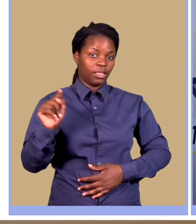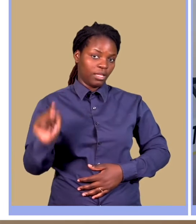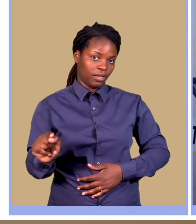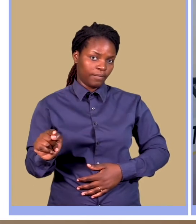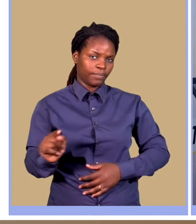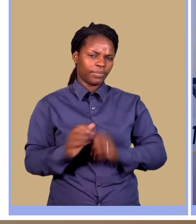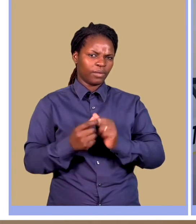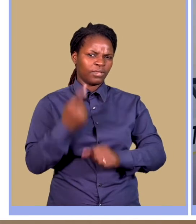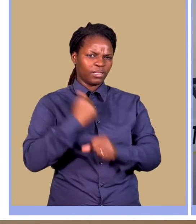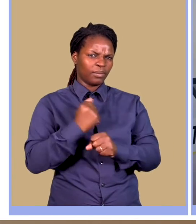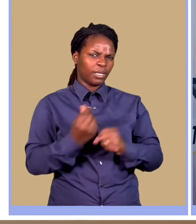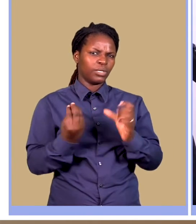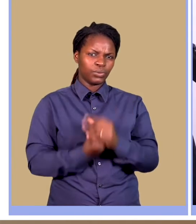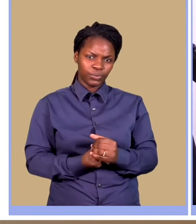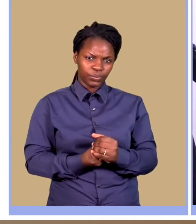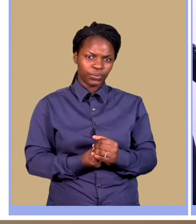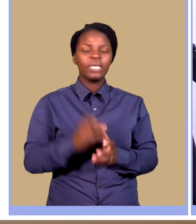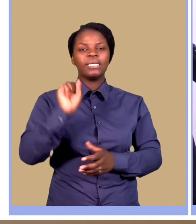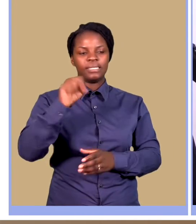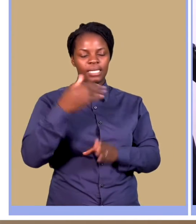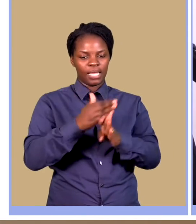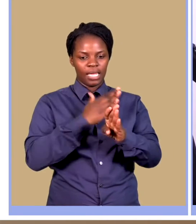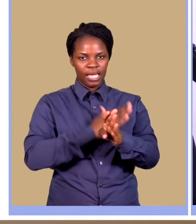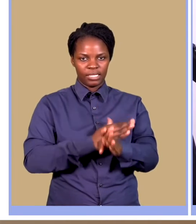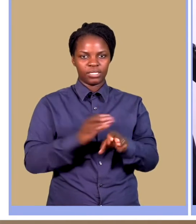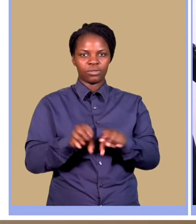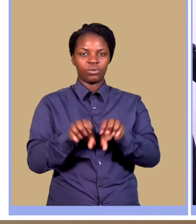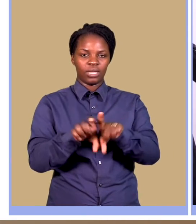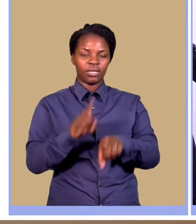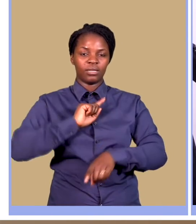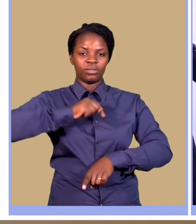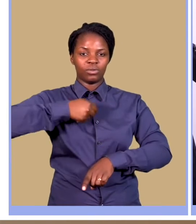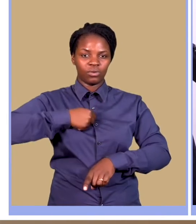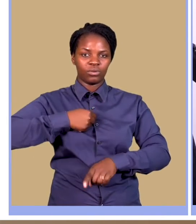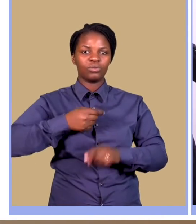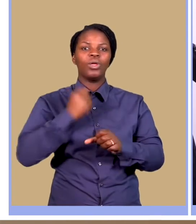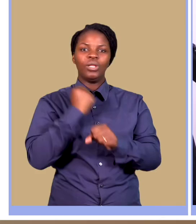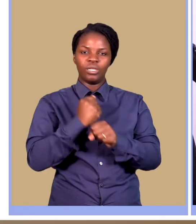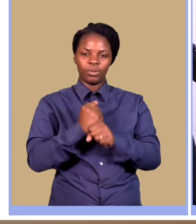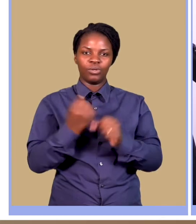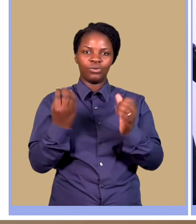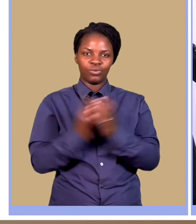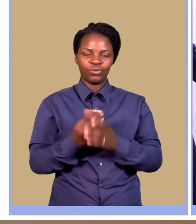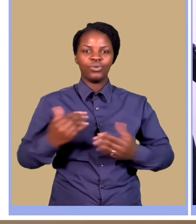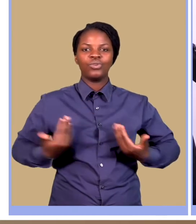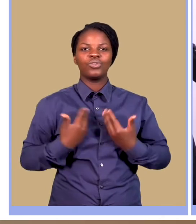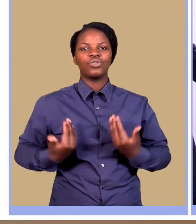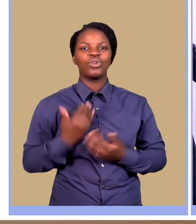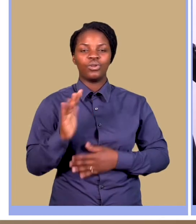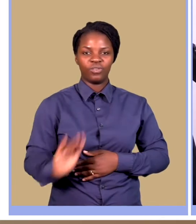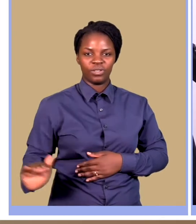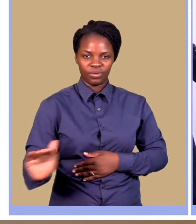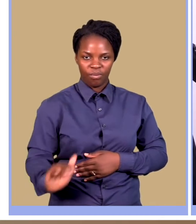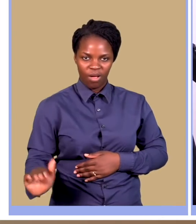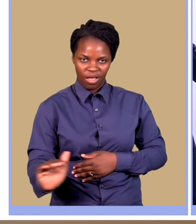oportunidade de trabalhar com os jovens do seu bairro, e primeiro ele teve que conversar com as autoridades